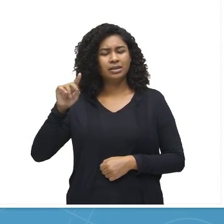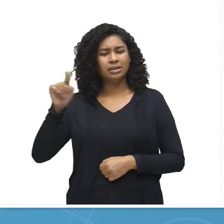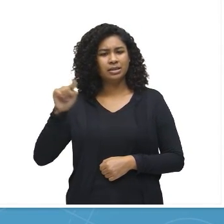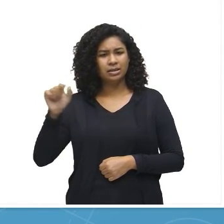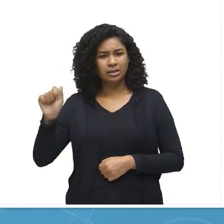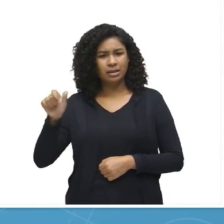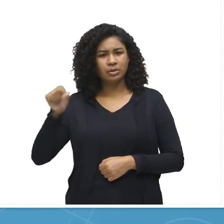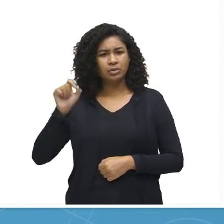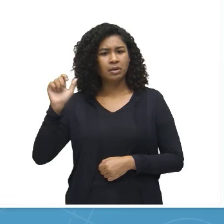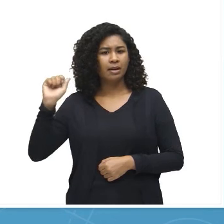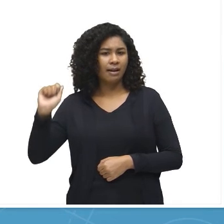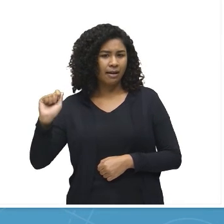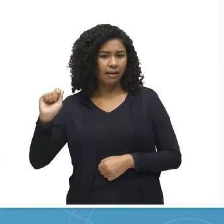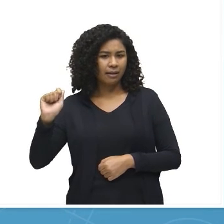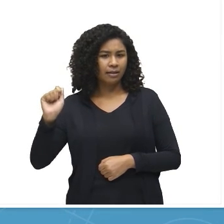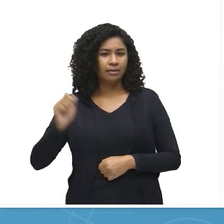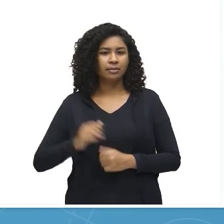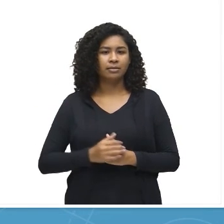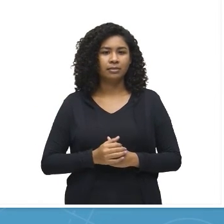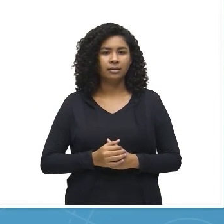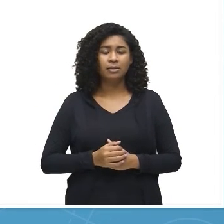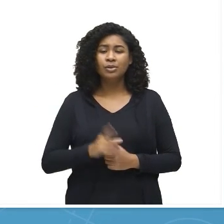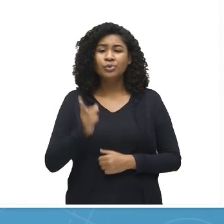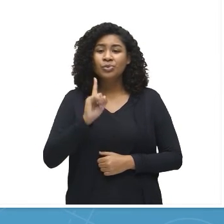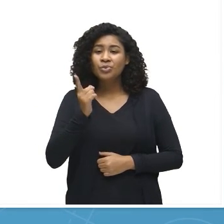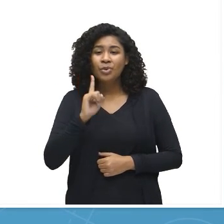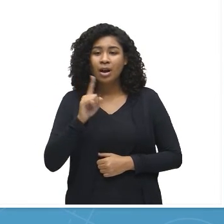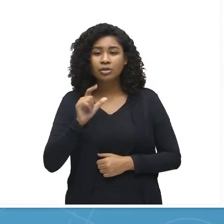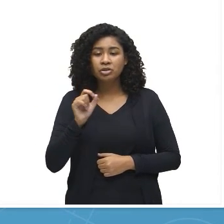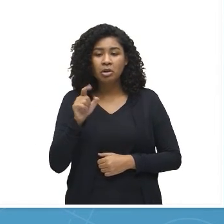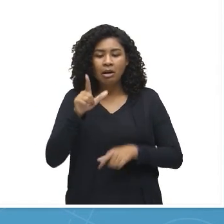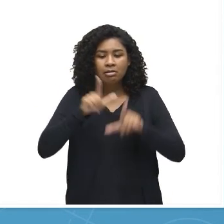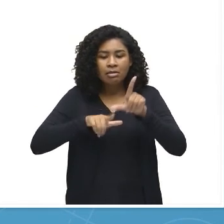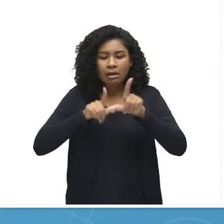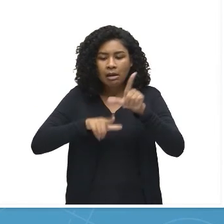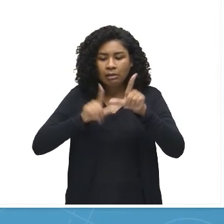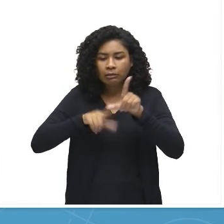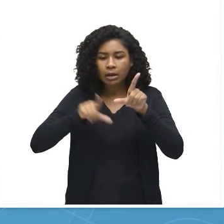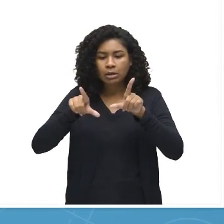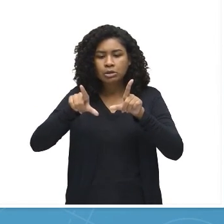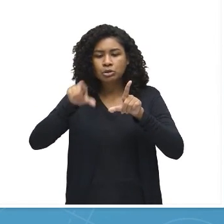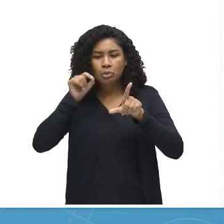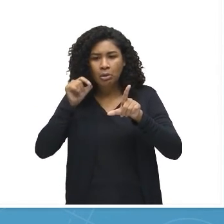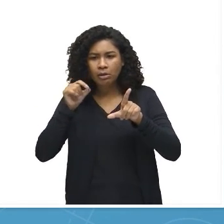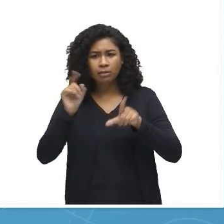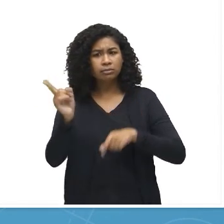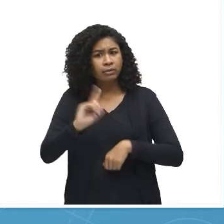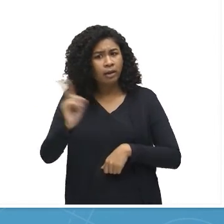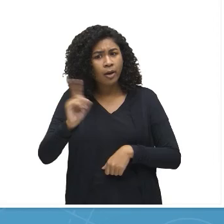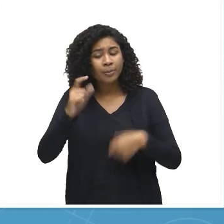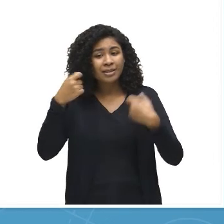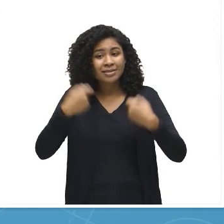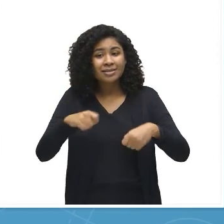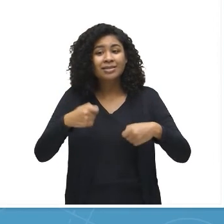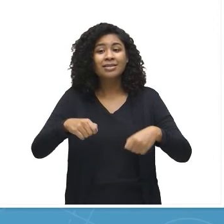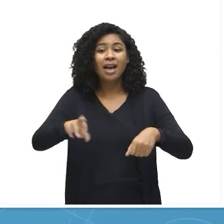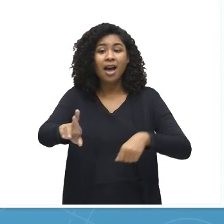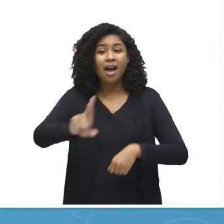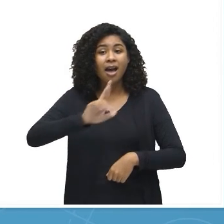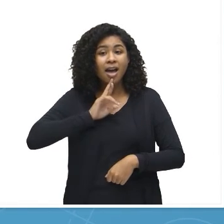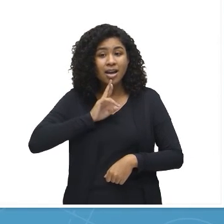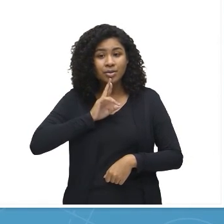marcar, amores. Era para você responder. Questão 2, feudalismo.